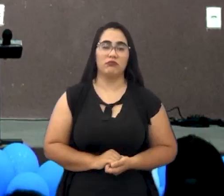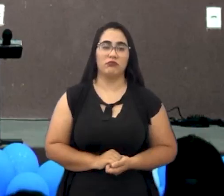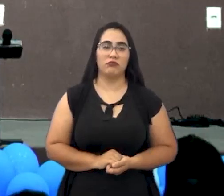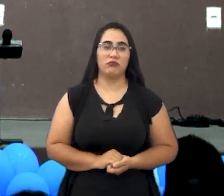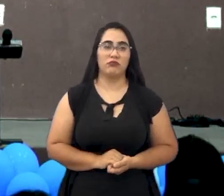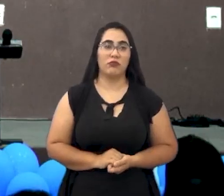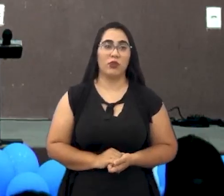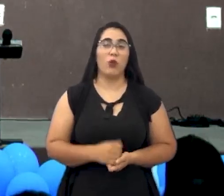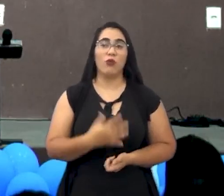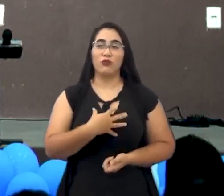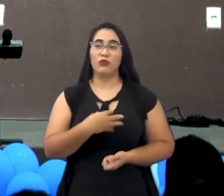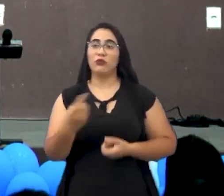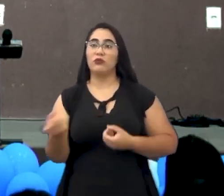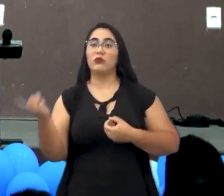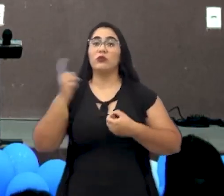Ele voltou, ele saiu